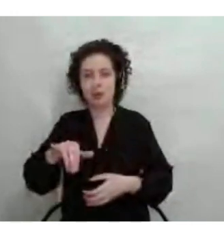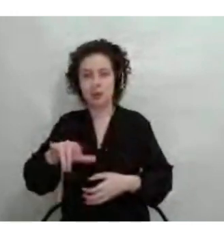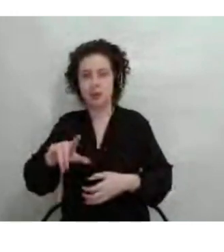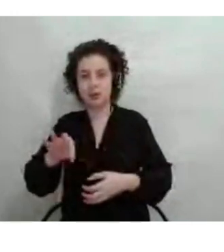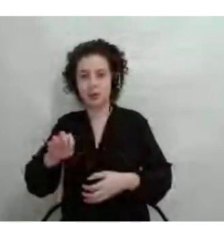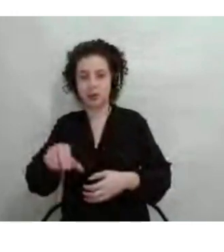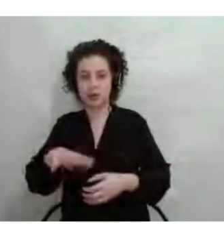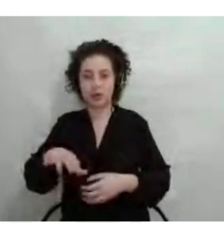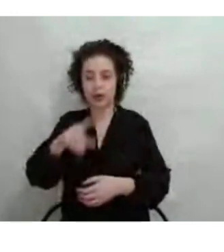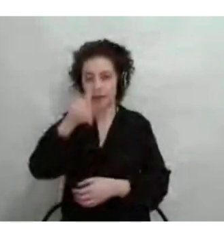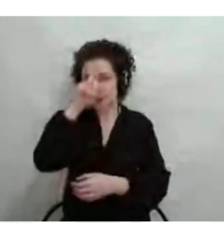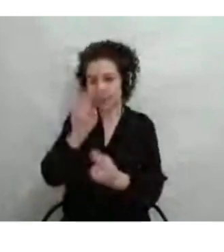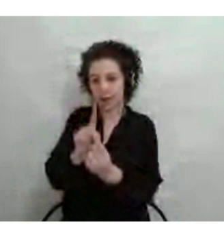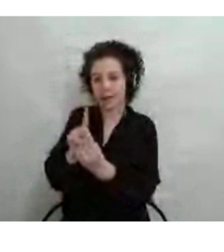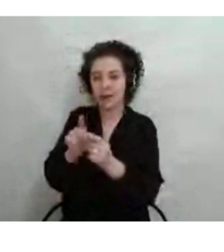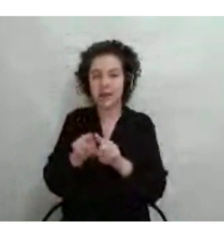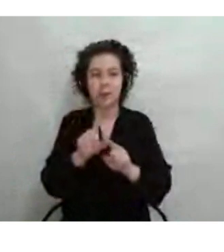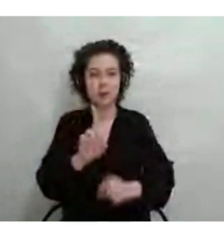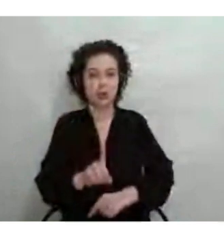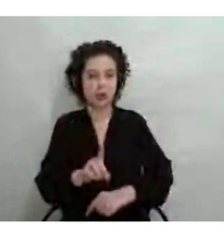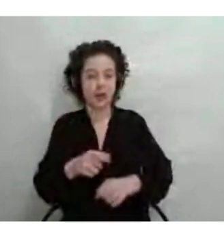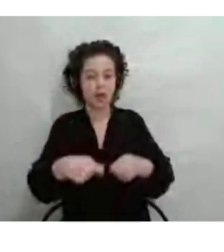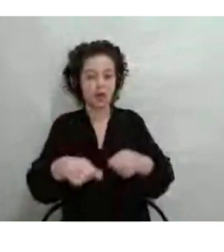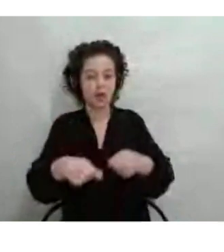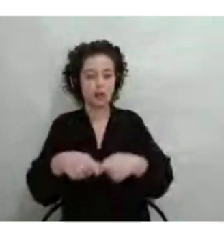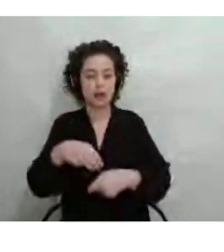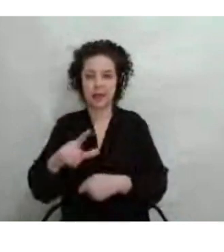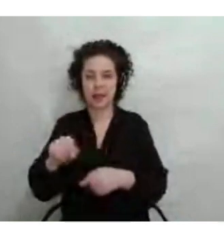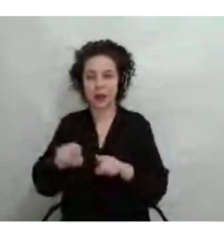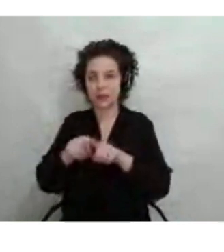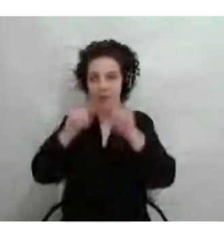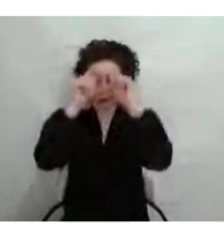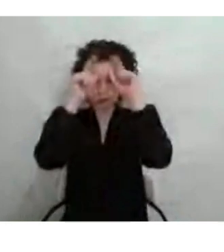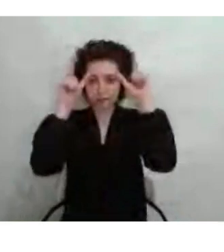diretoria administrativa do doutor Marcelo, e de enfermagem, a doutora Ieda,